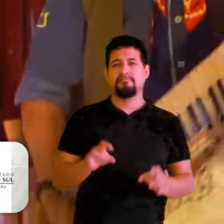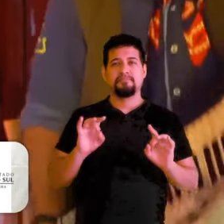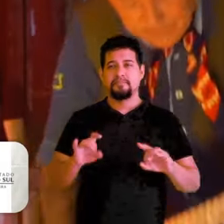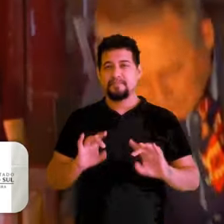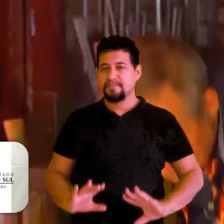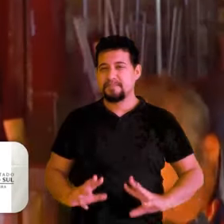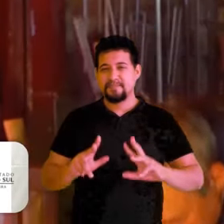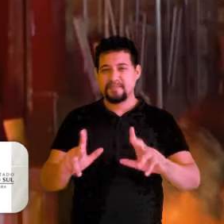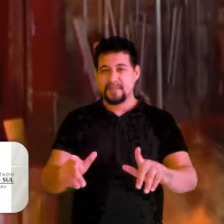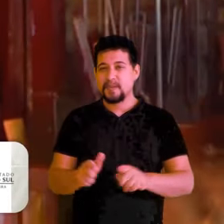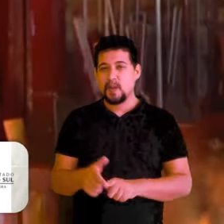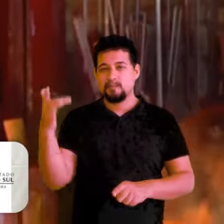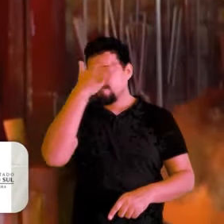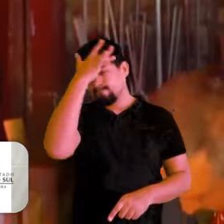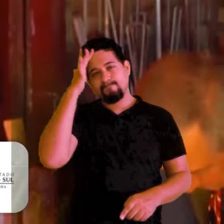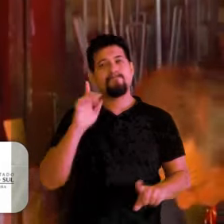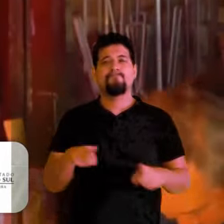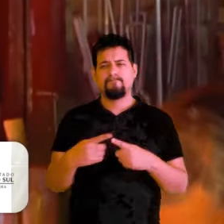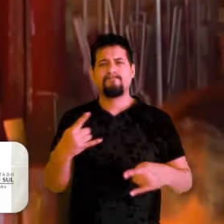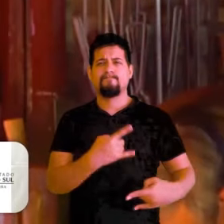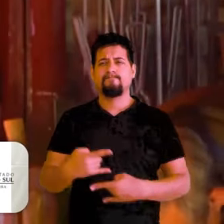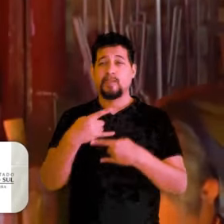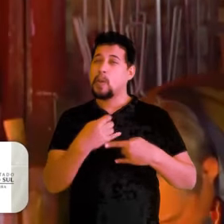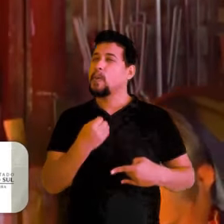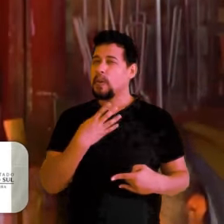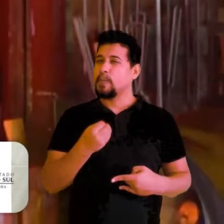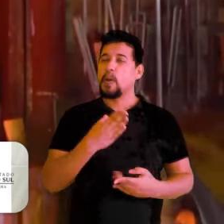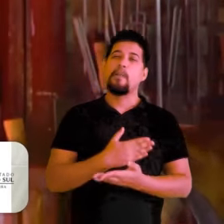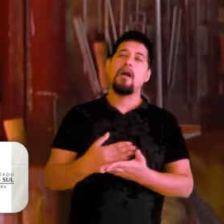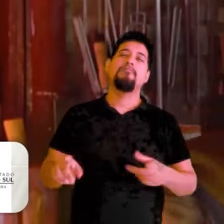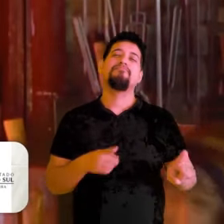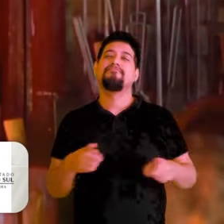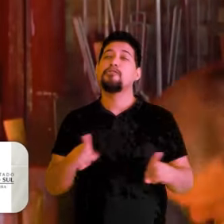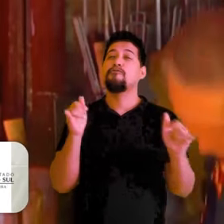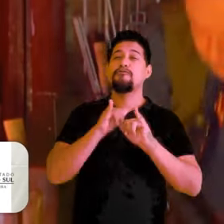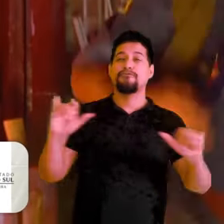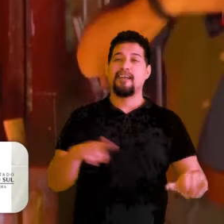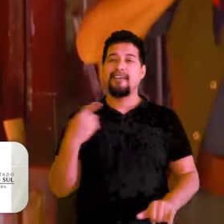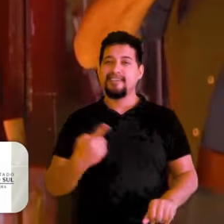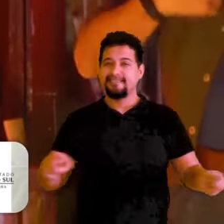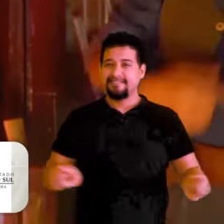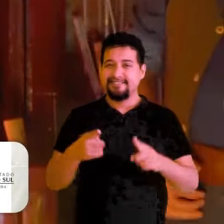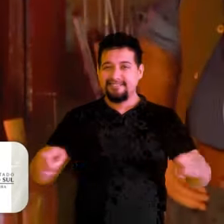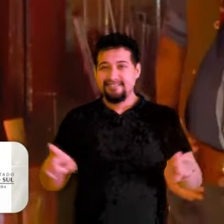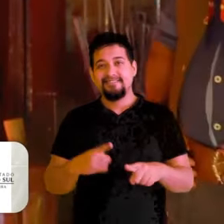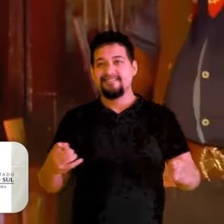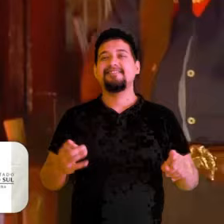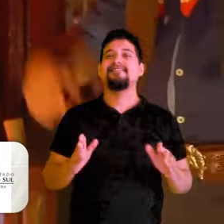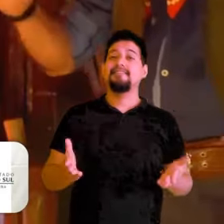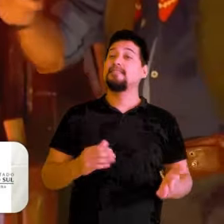ajuda especial aí a toda a classe artística. Essa live é bom, né? Para desenferrujar um pouquinho. Com certeza, divulgar um pouco a nossa